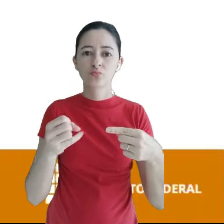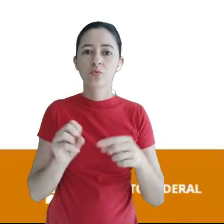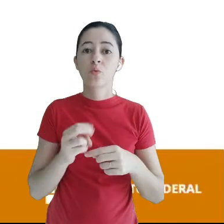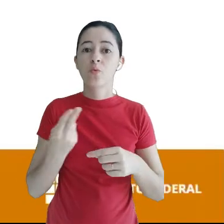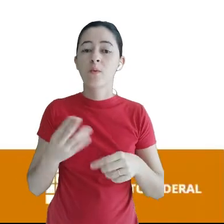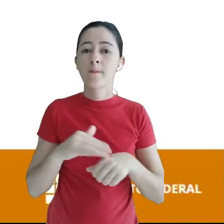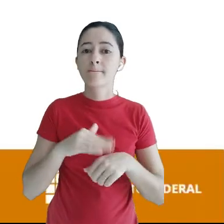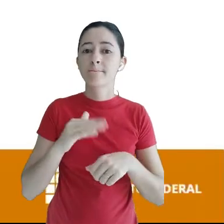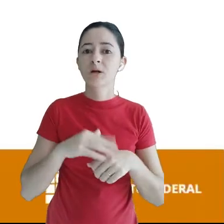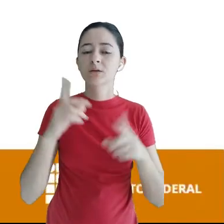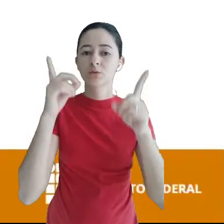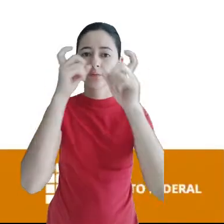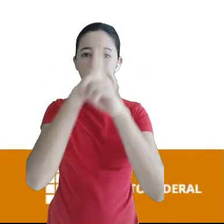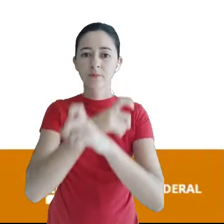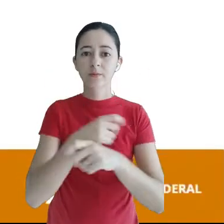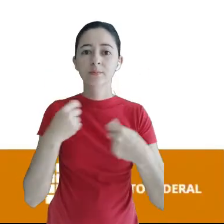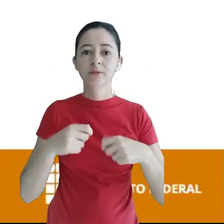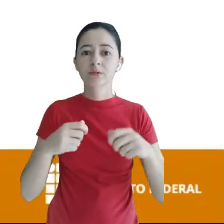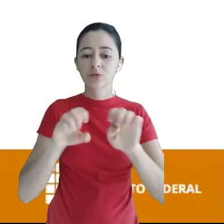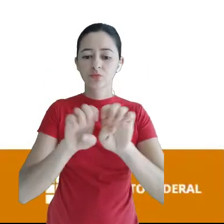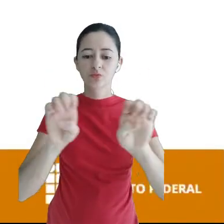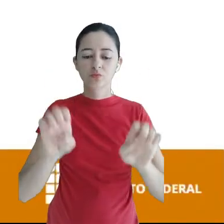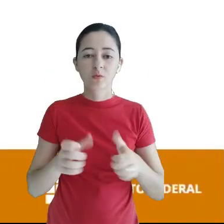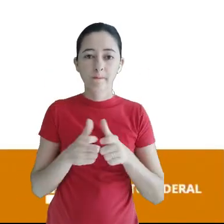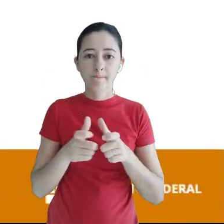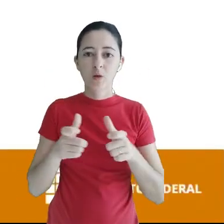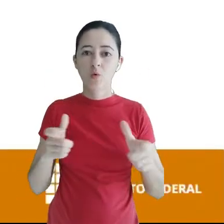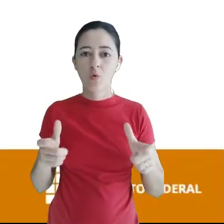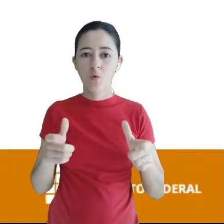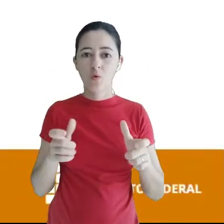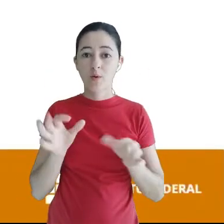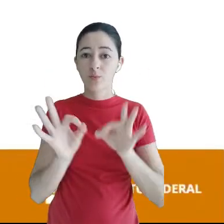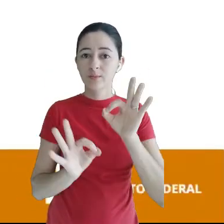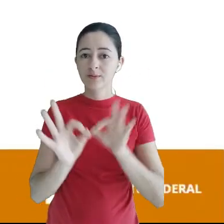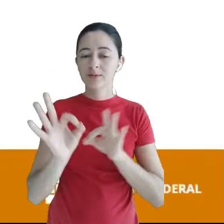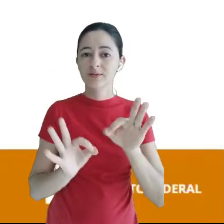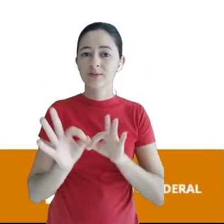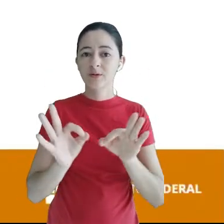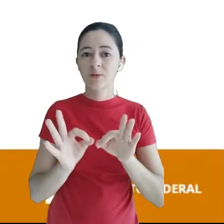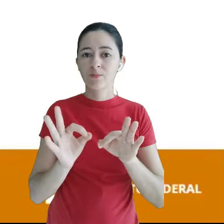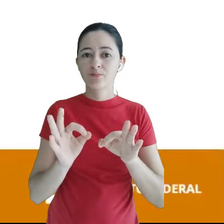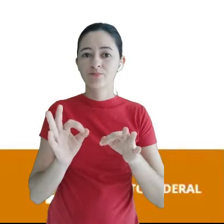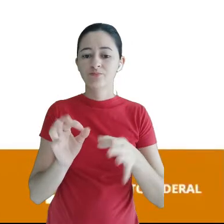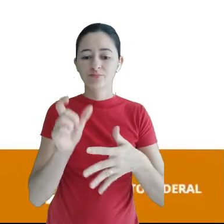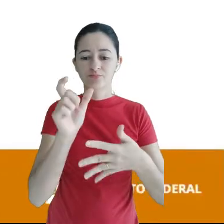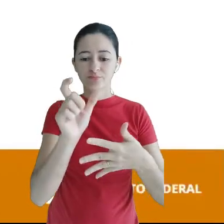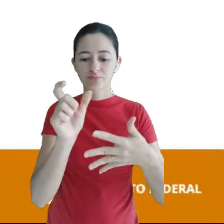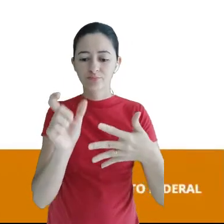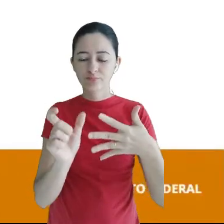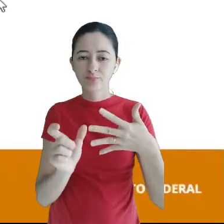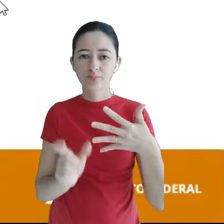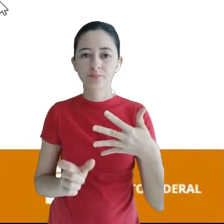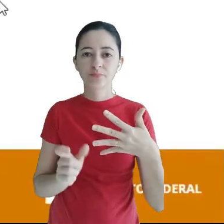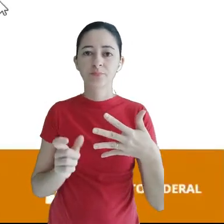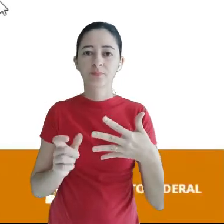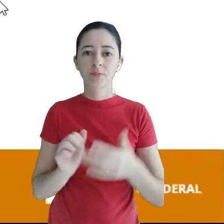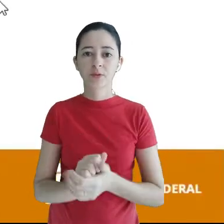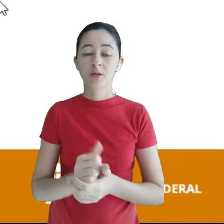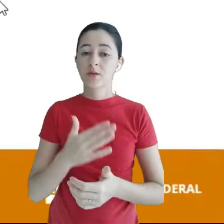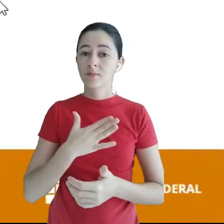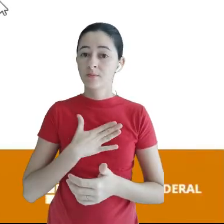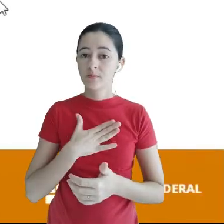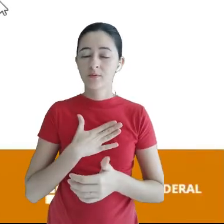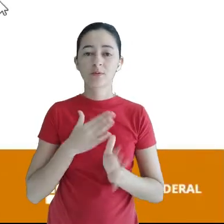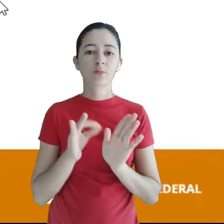que precisa de uma estrutura maior pra armazenar os dados, pra organizar melhor esses dados? A resposta aqui, na